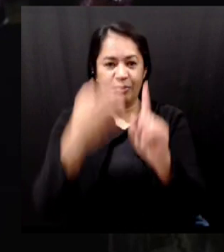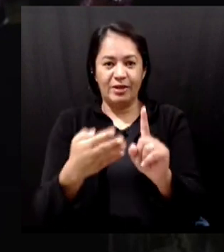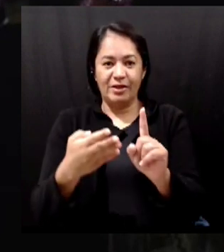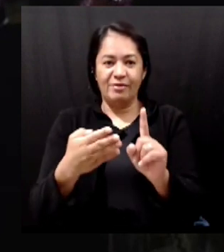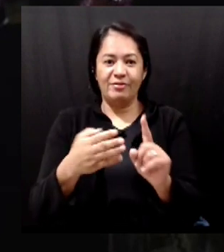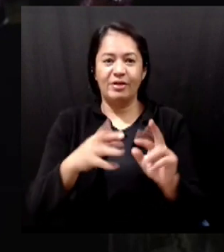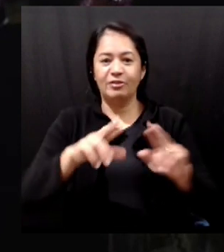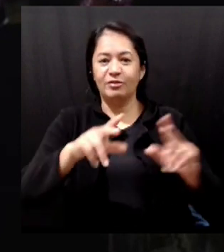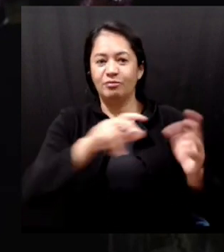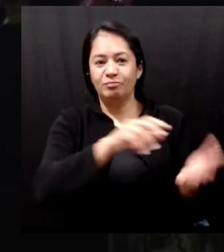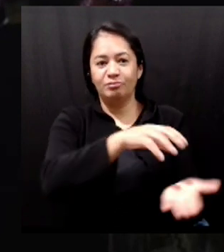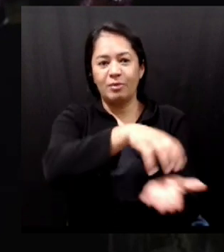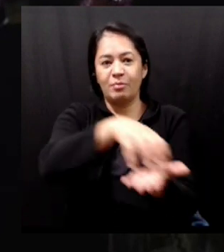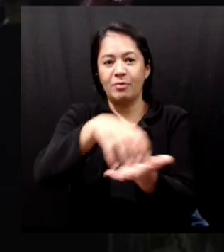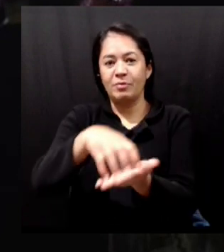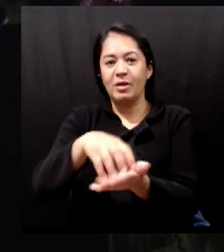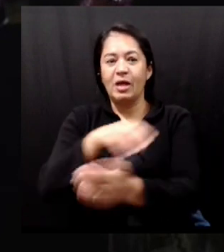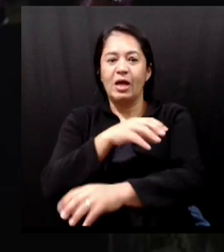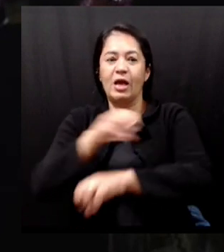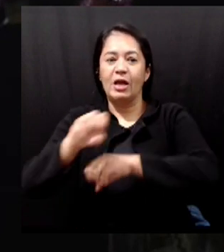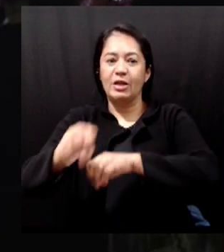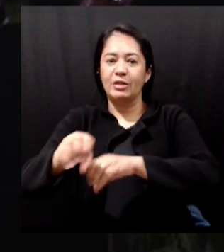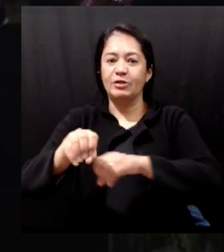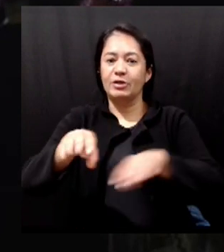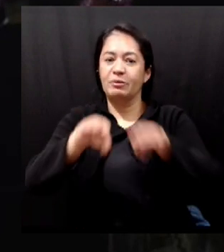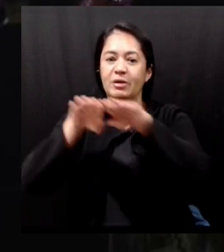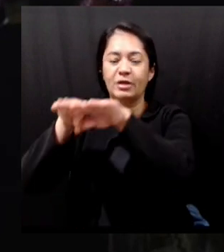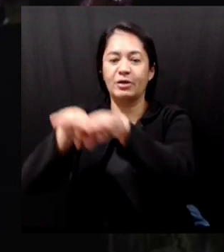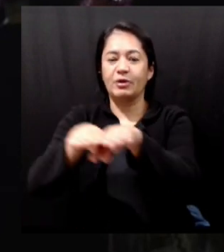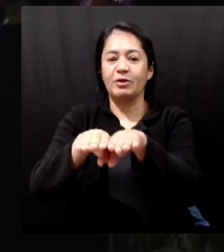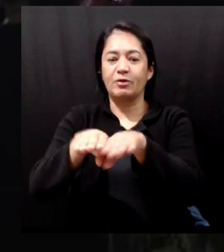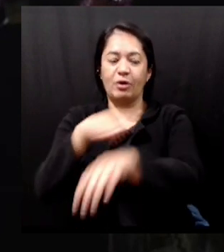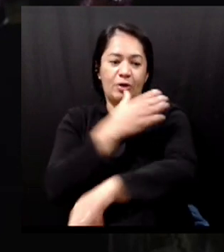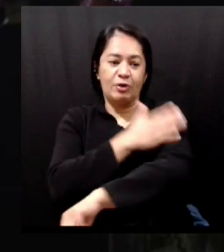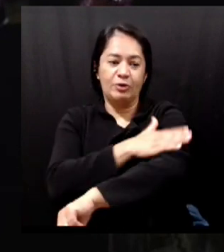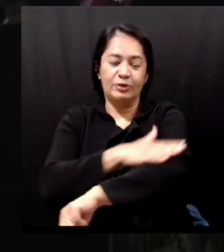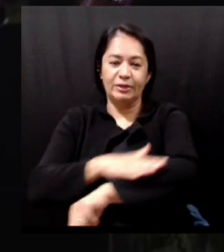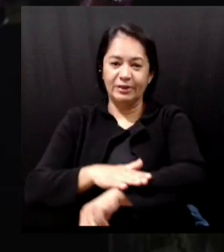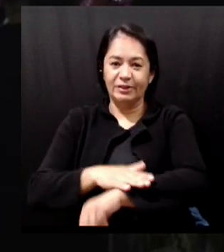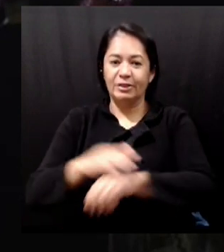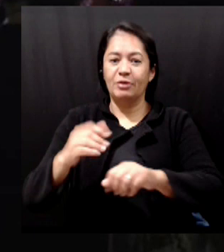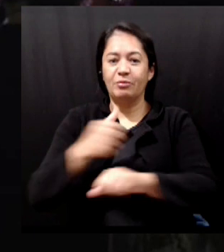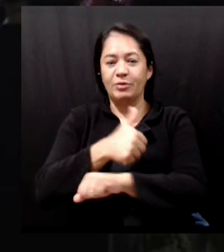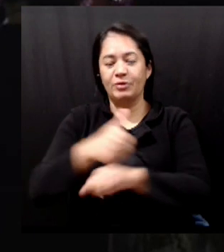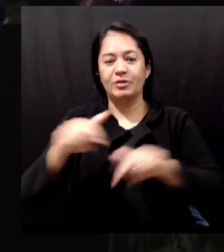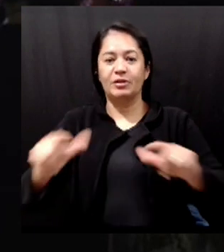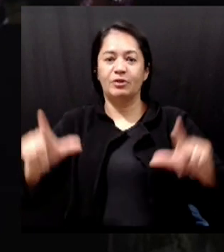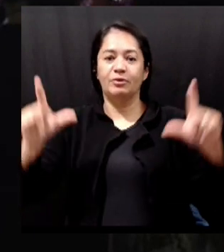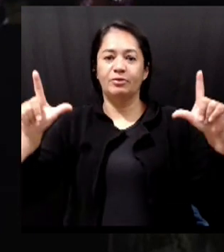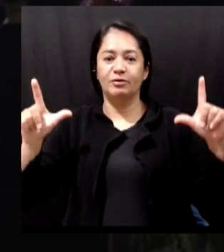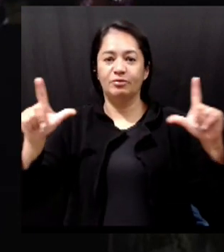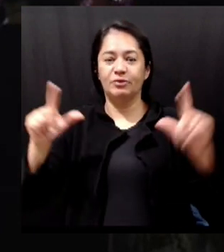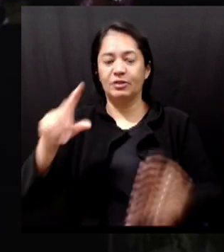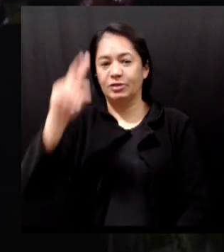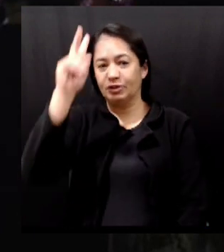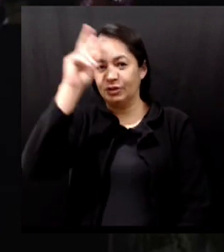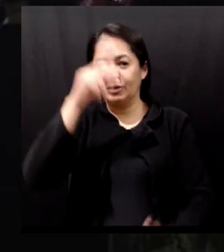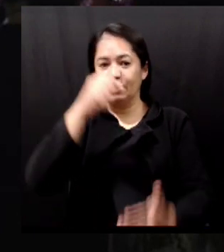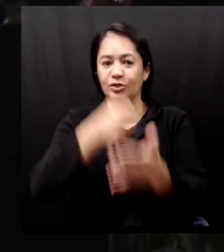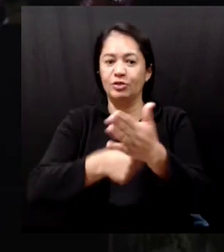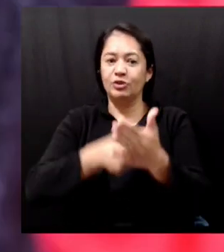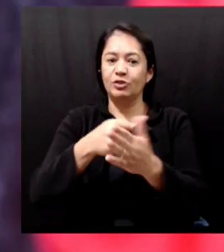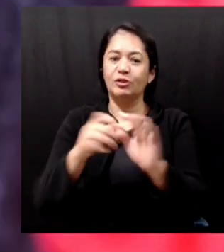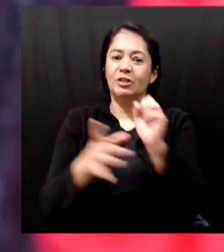pela promoção da igualdade racial, profissional destaque, trajetória de luta e garantia dos direitos,